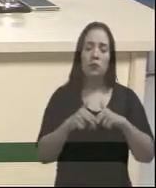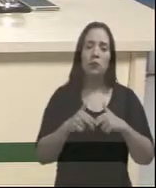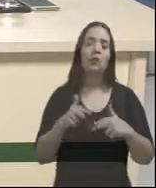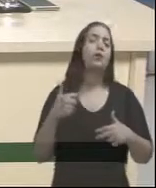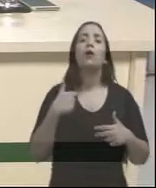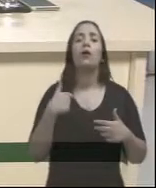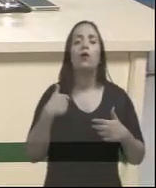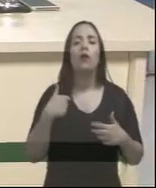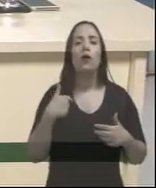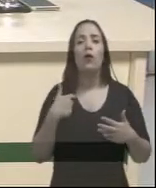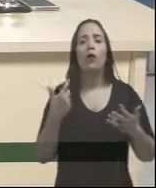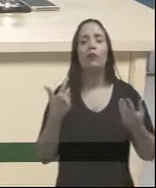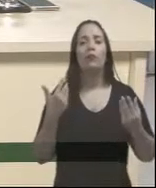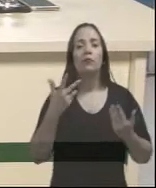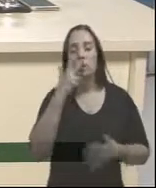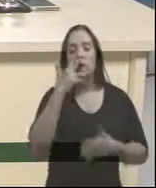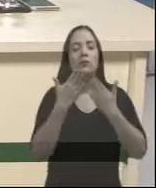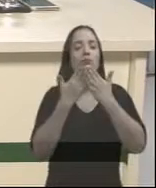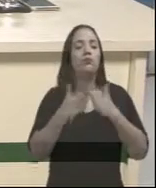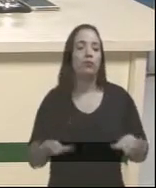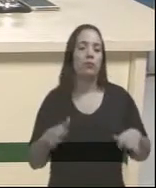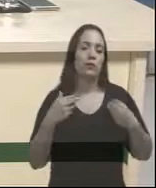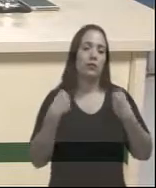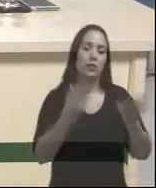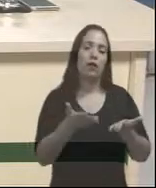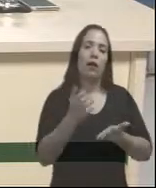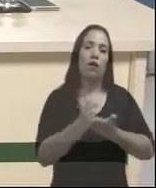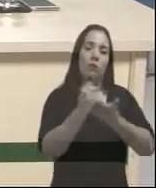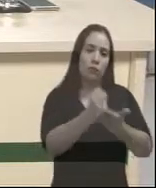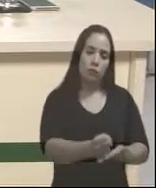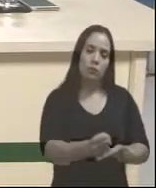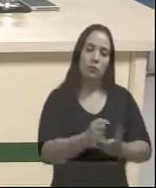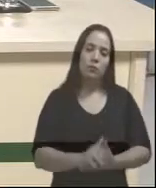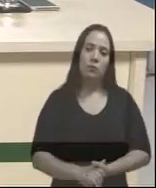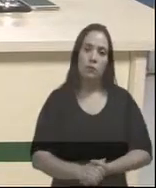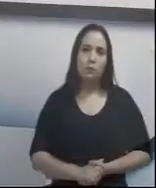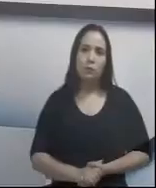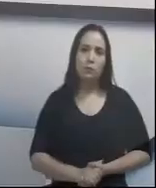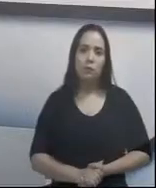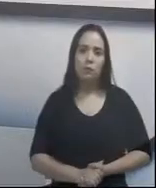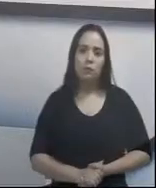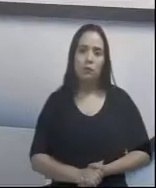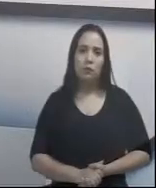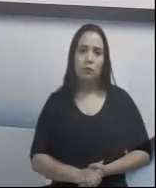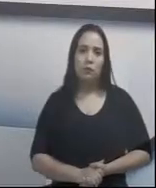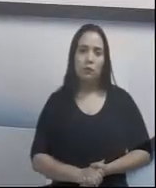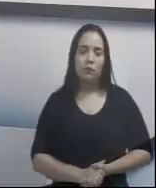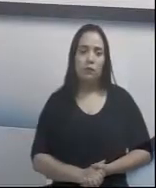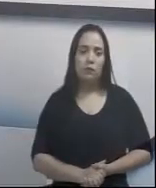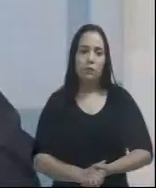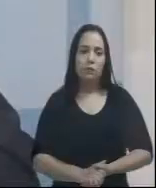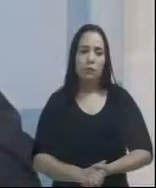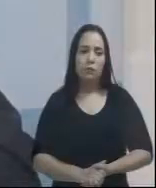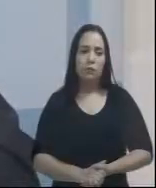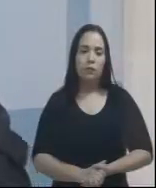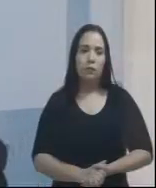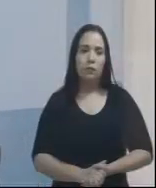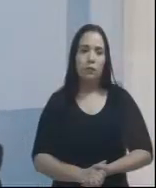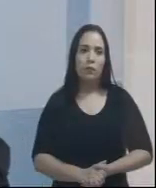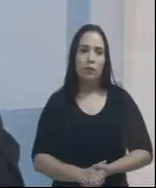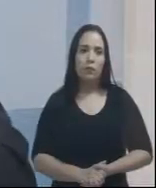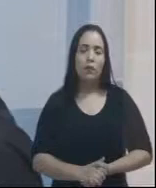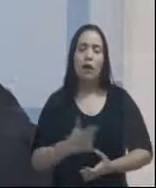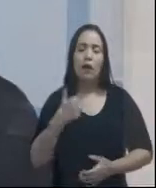minha participação para o meu bairro. Então, a minha bandeira maior era o meu bairro, tá certo? Mas jamais eu